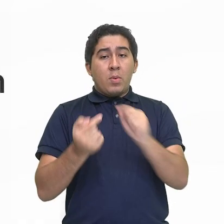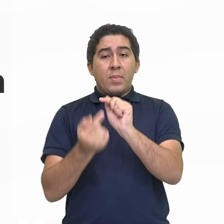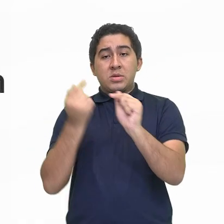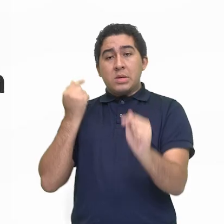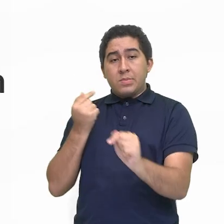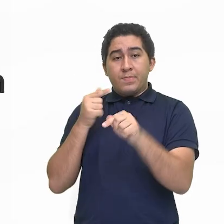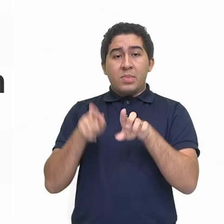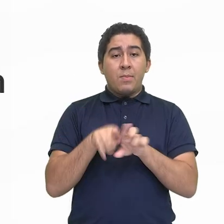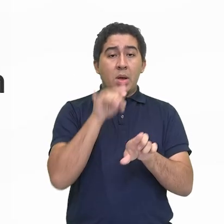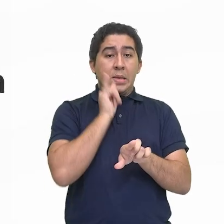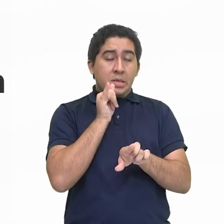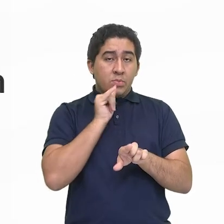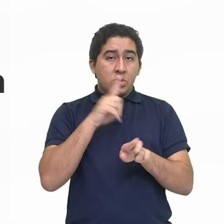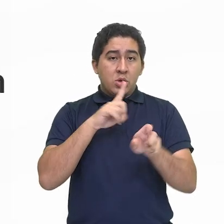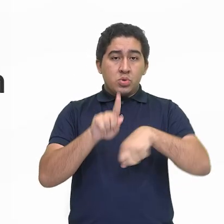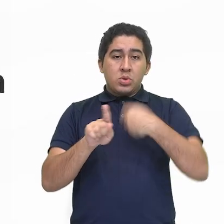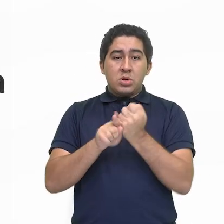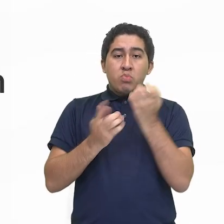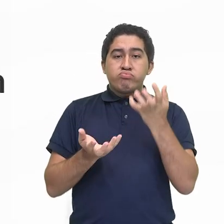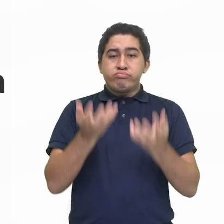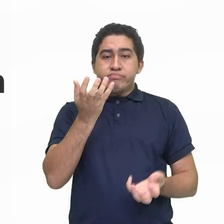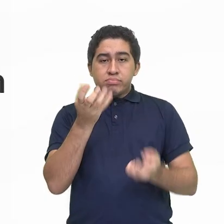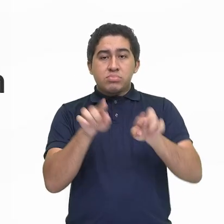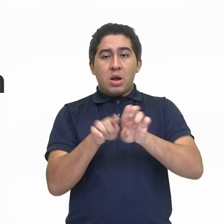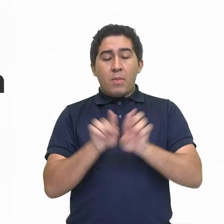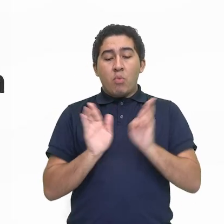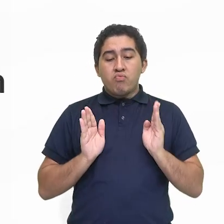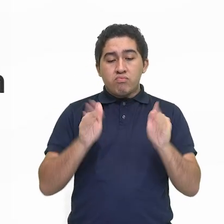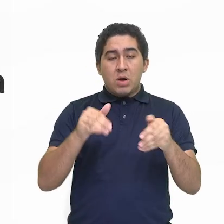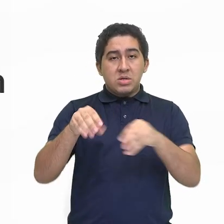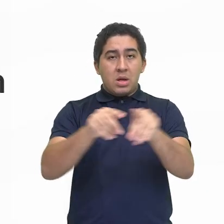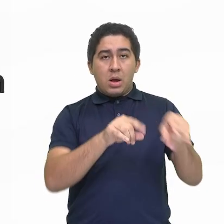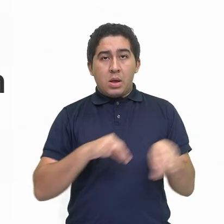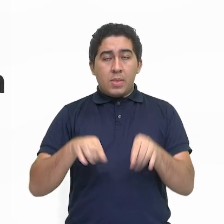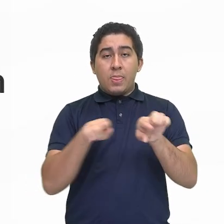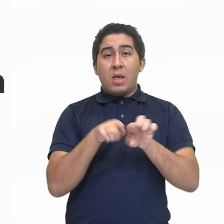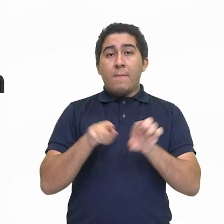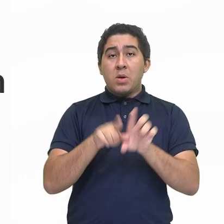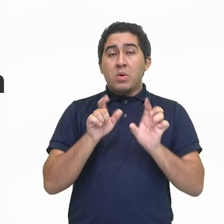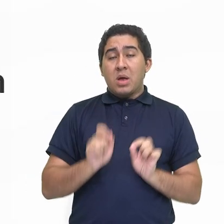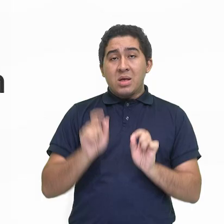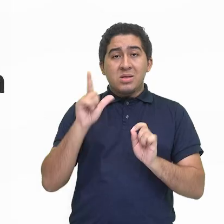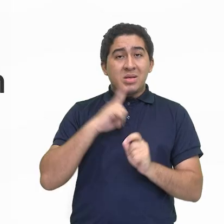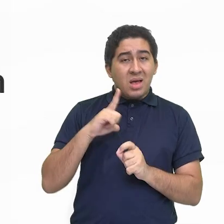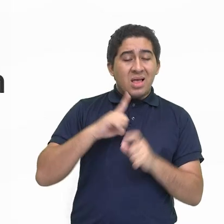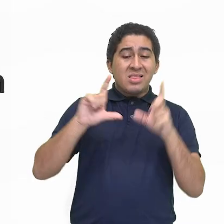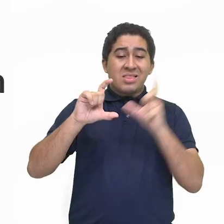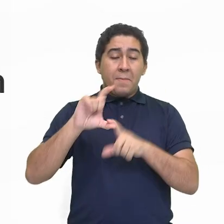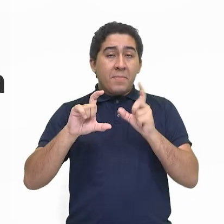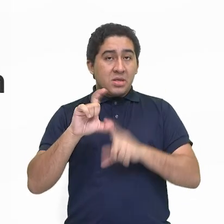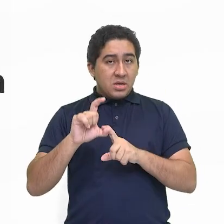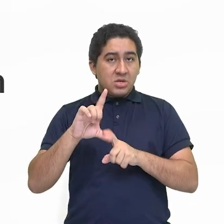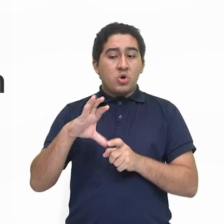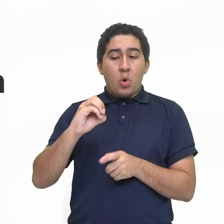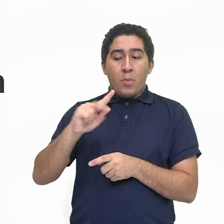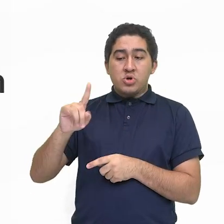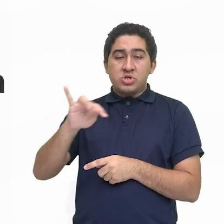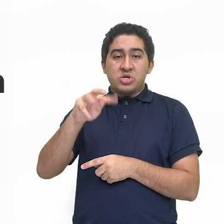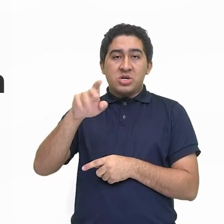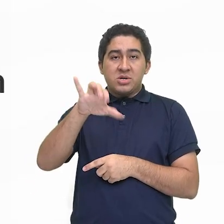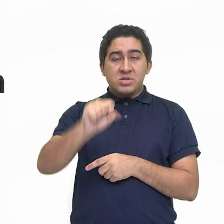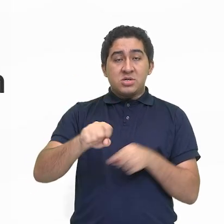passados, como a desigualdade social, a concentração de terras, a dependência de commodities e a necessidade